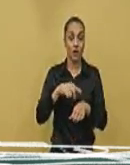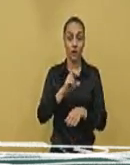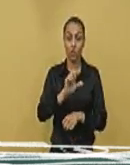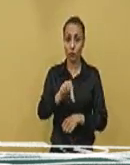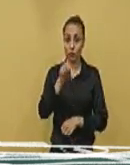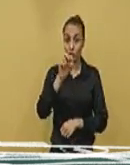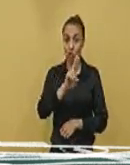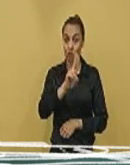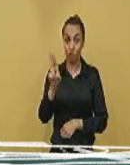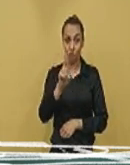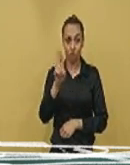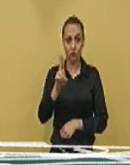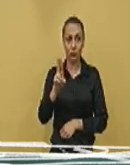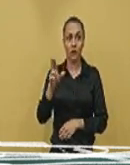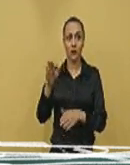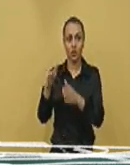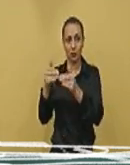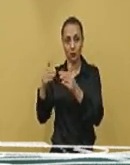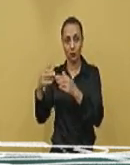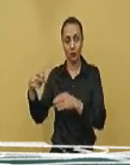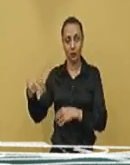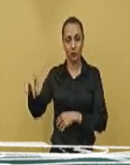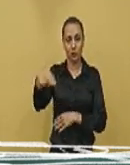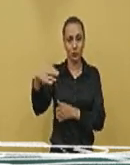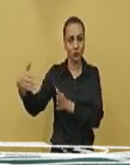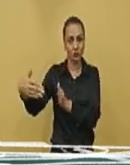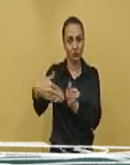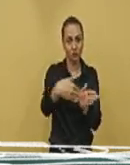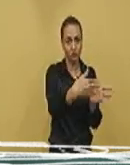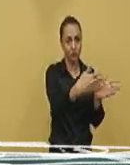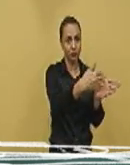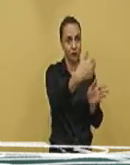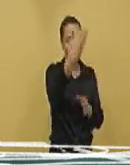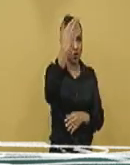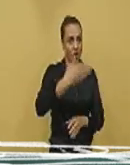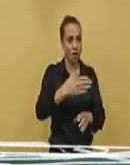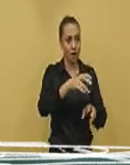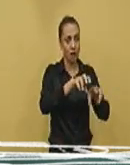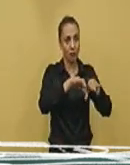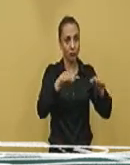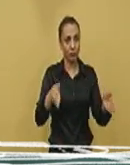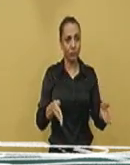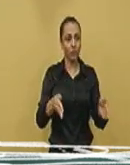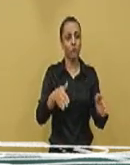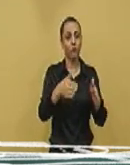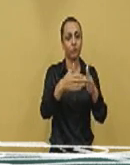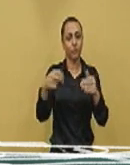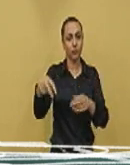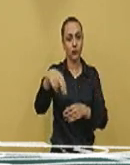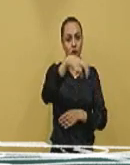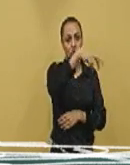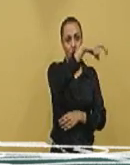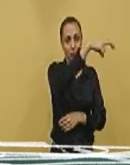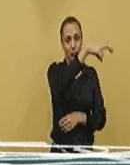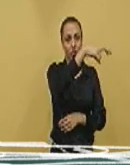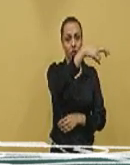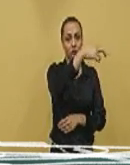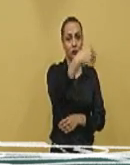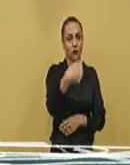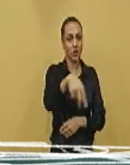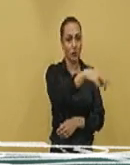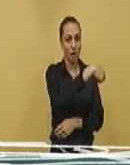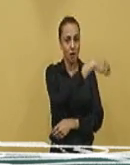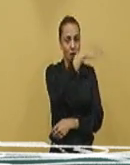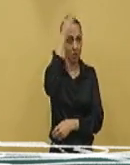eu gostaria que vocês se dirigissem por esse corredor aqui em frente ao púlpito e subissem pela escada que está localizada aqui atrás de